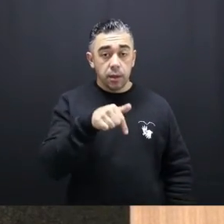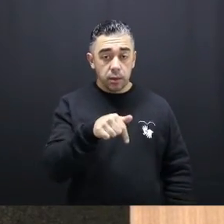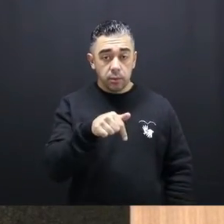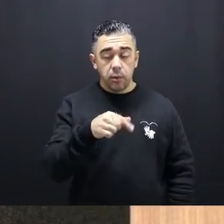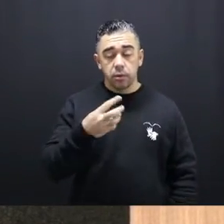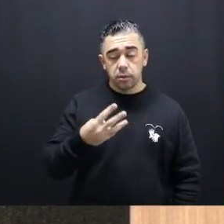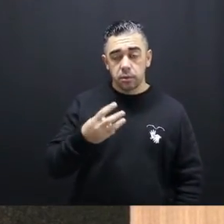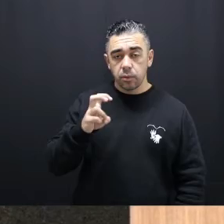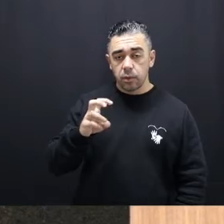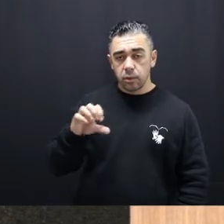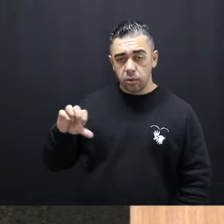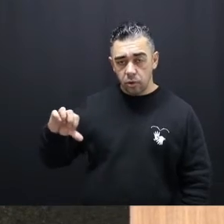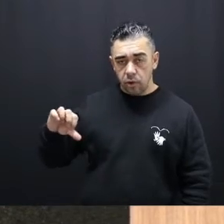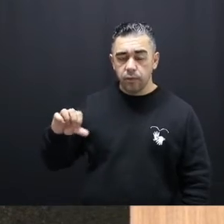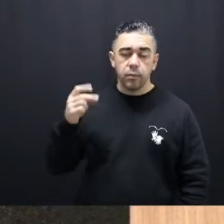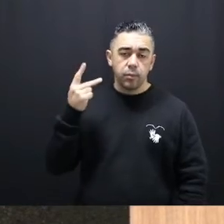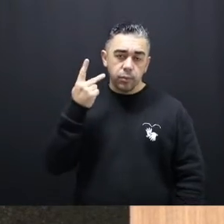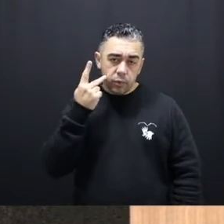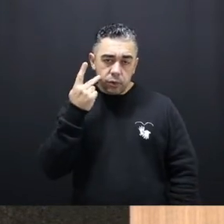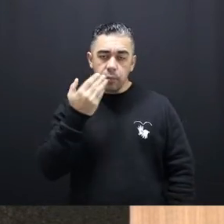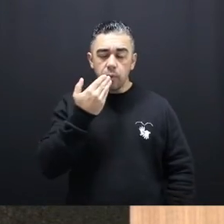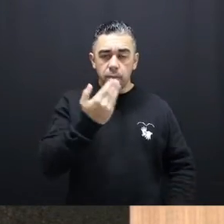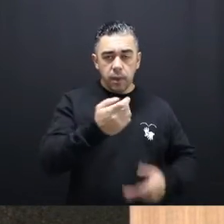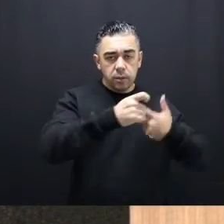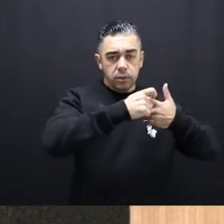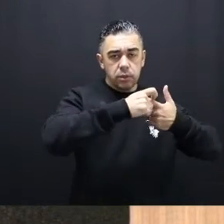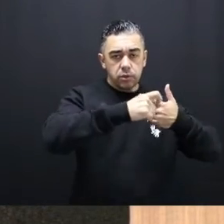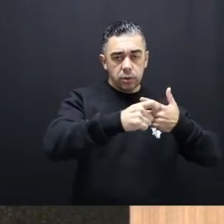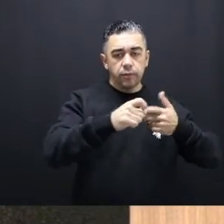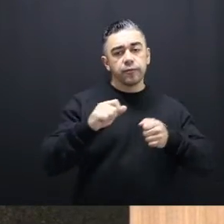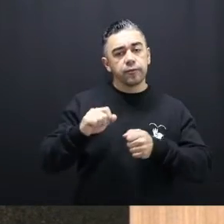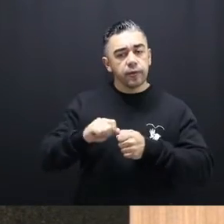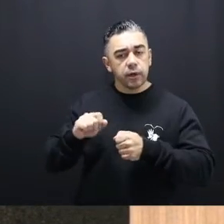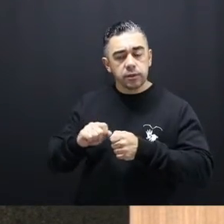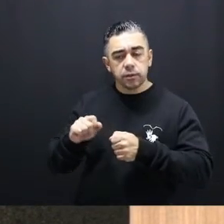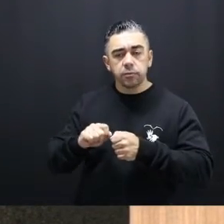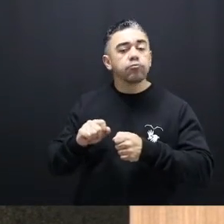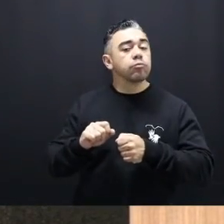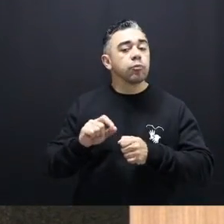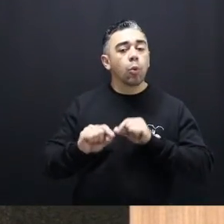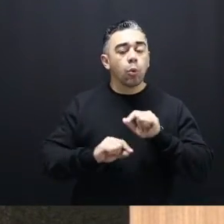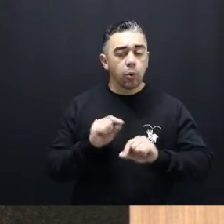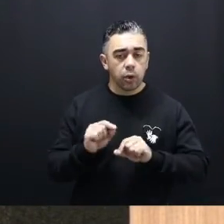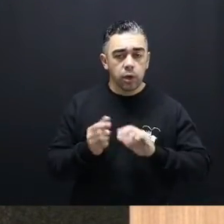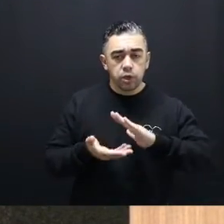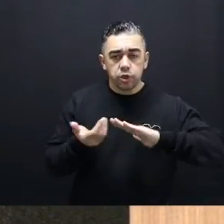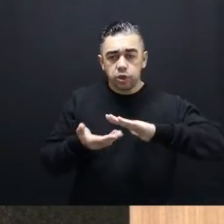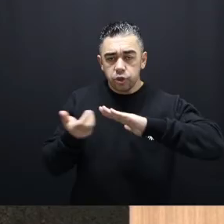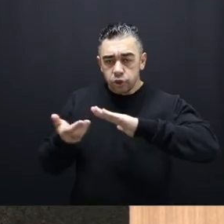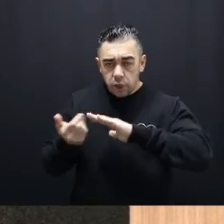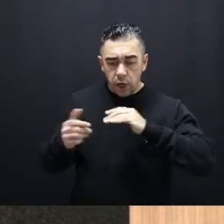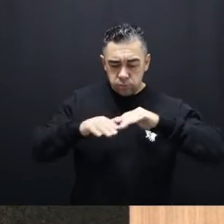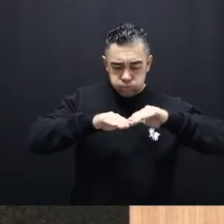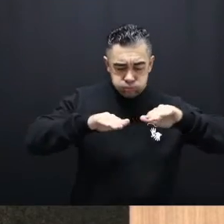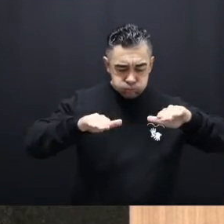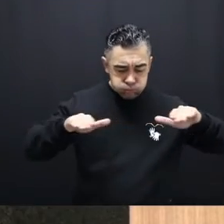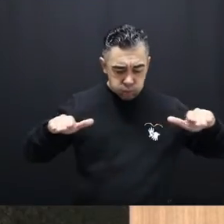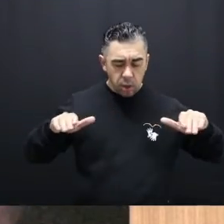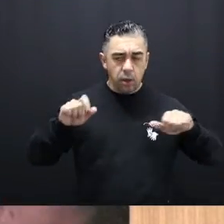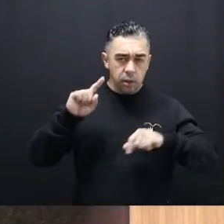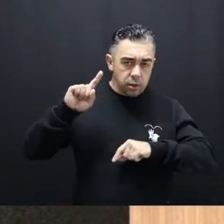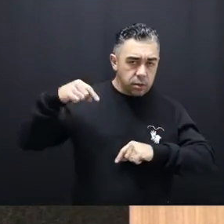7359 do vereador José percebam o Executivo que providencia retirado do borrachudo e posteriormente